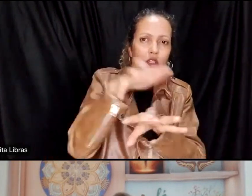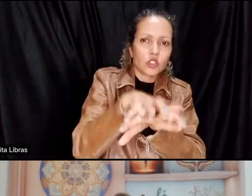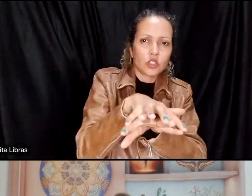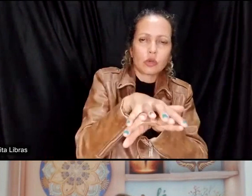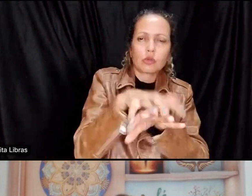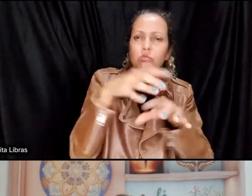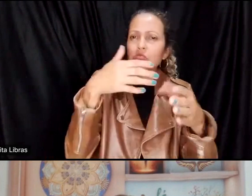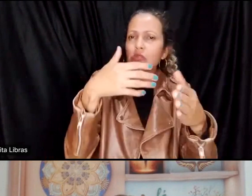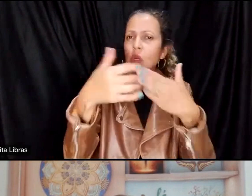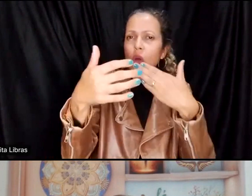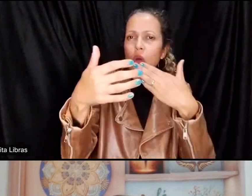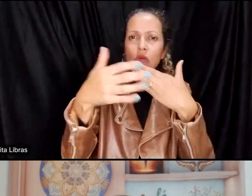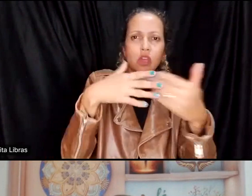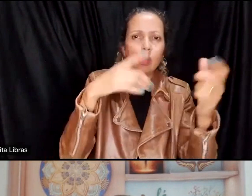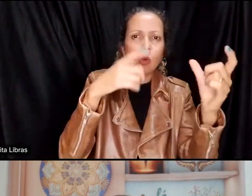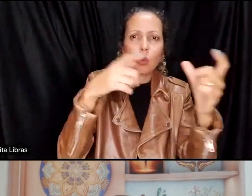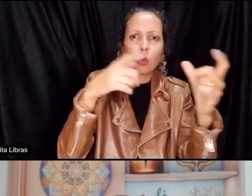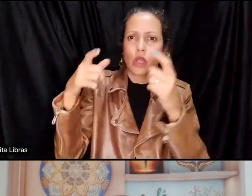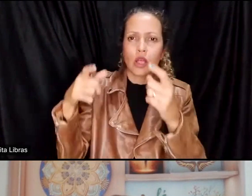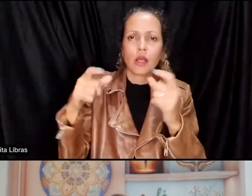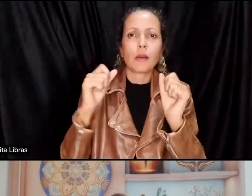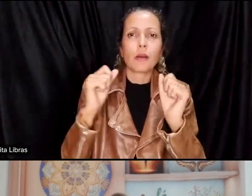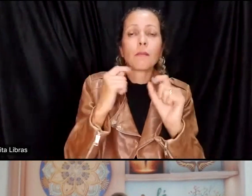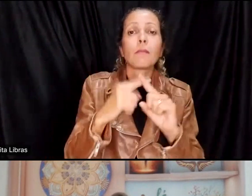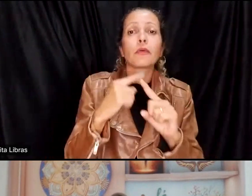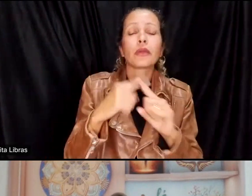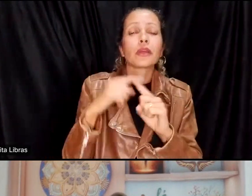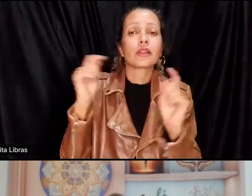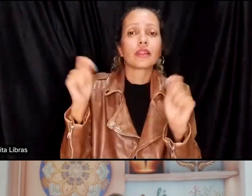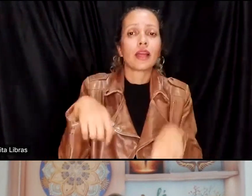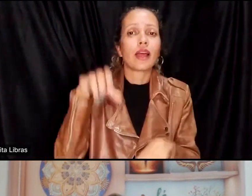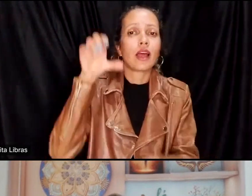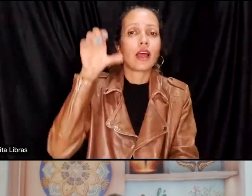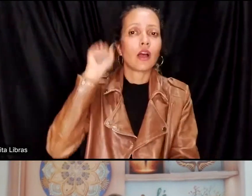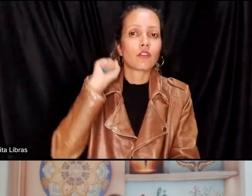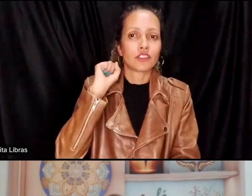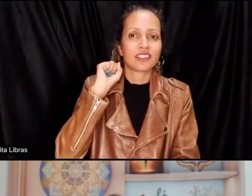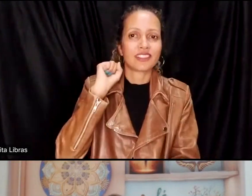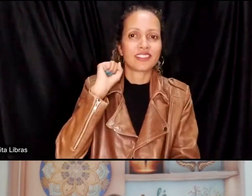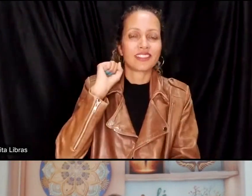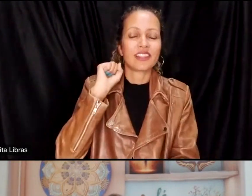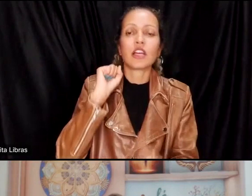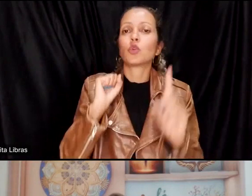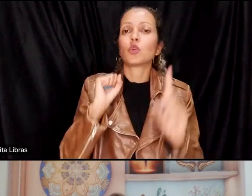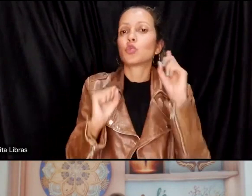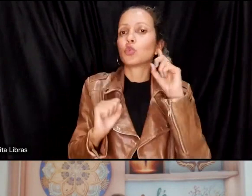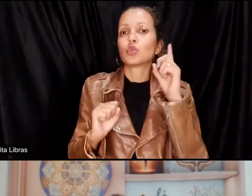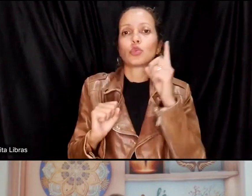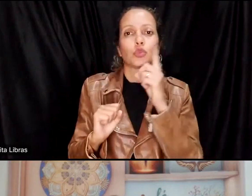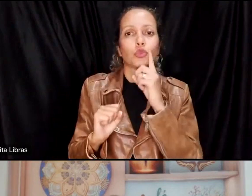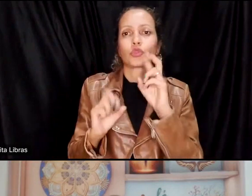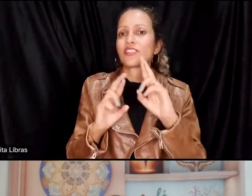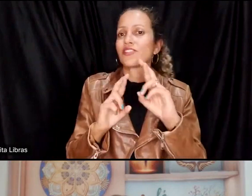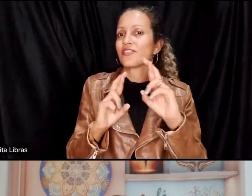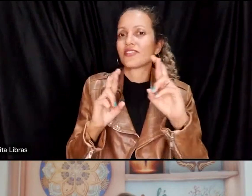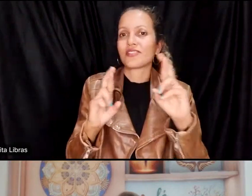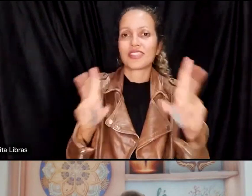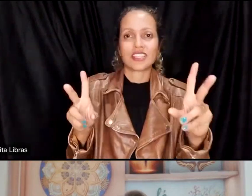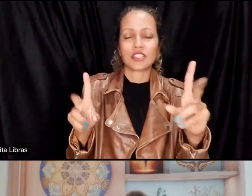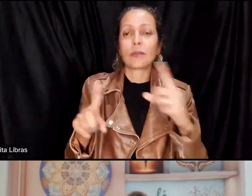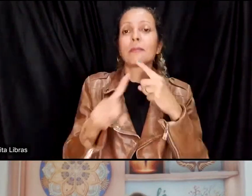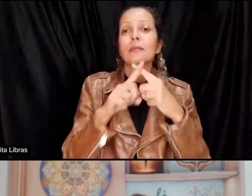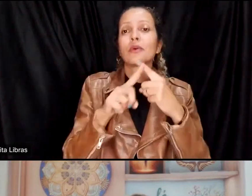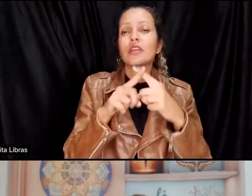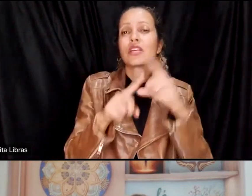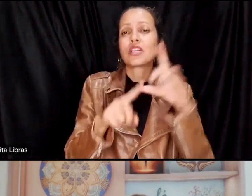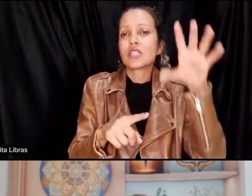que ela vai ouvir. Não é? O surdo é diferente. Porque ele não escuta nem com o